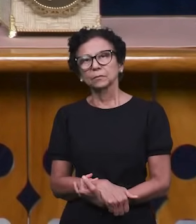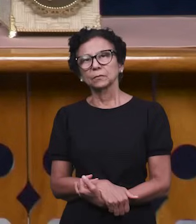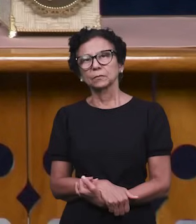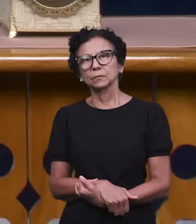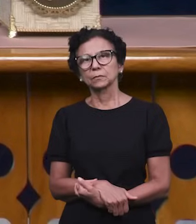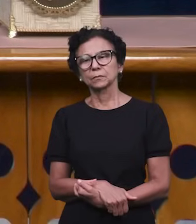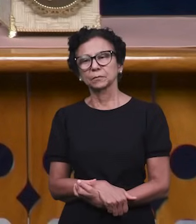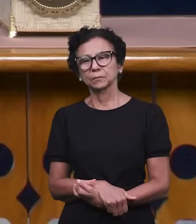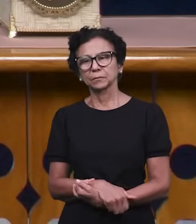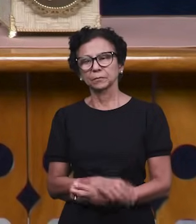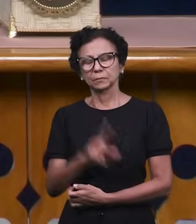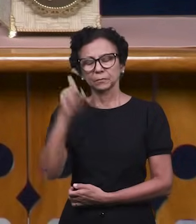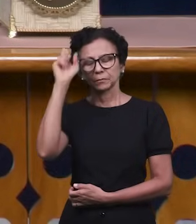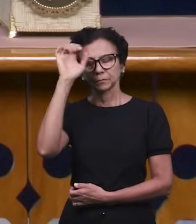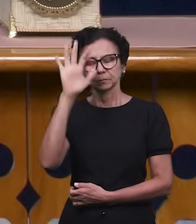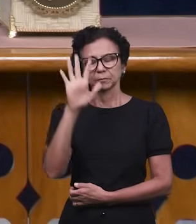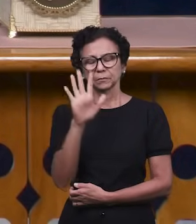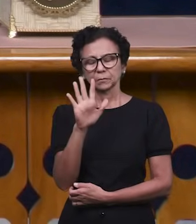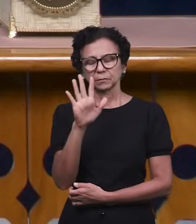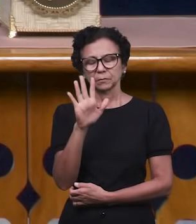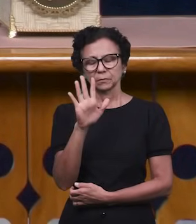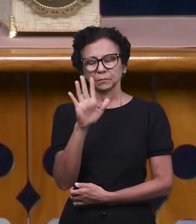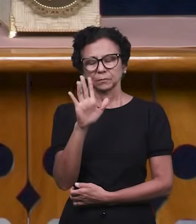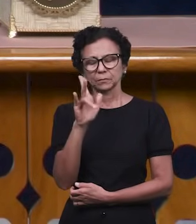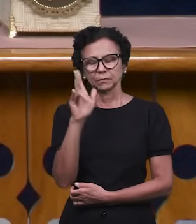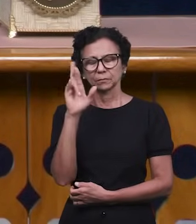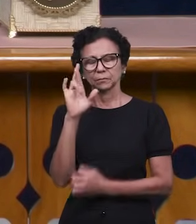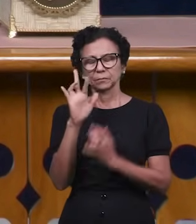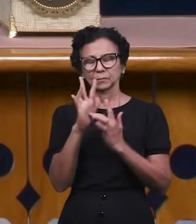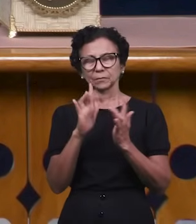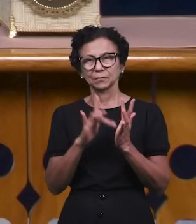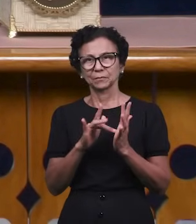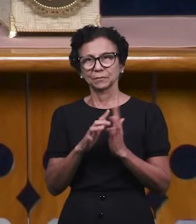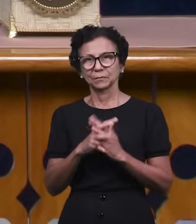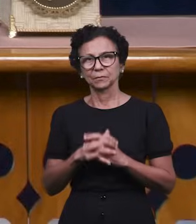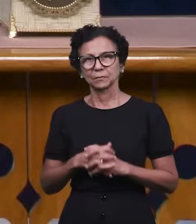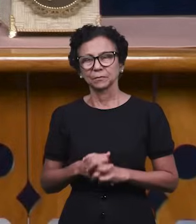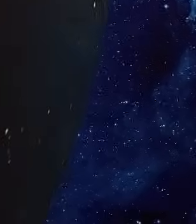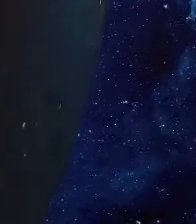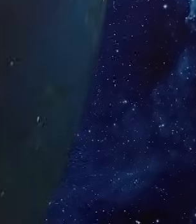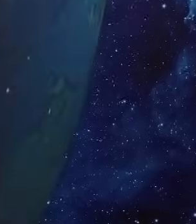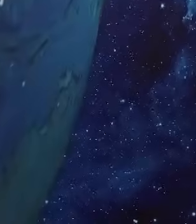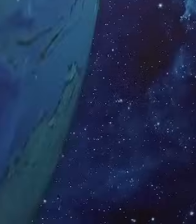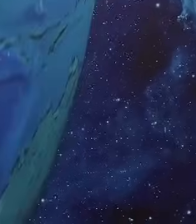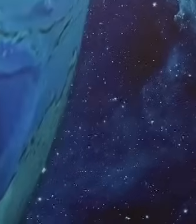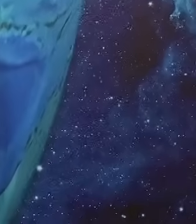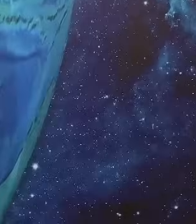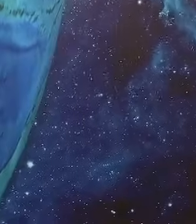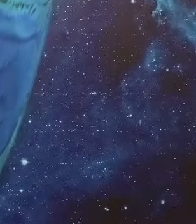076. Que assim Deus vos abençoe e a todos a paz do Senhor Jesus.